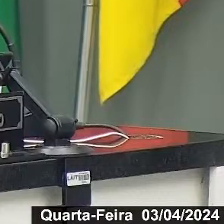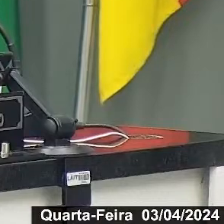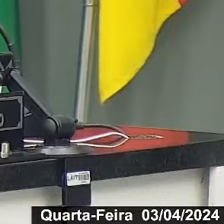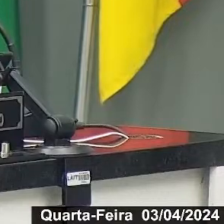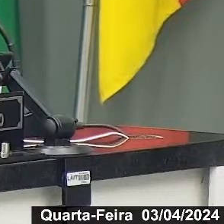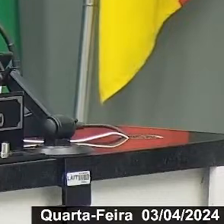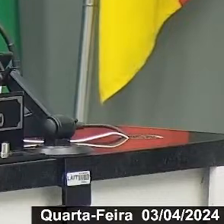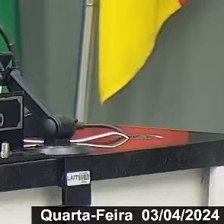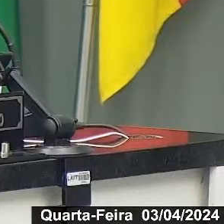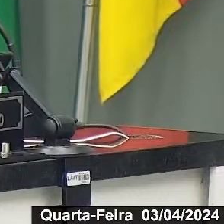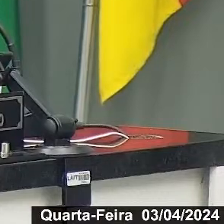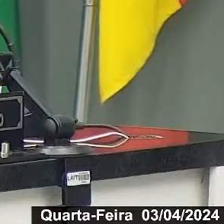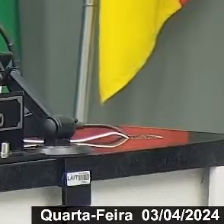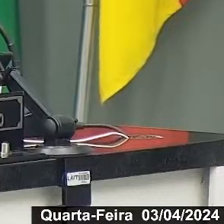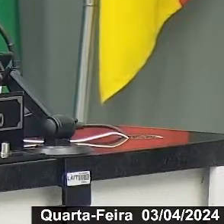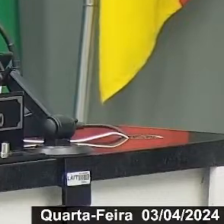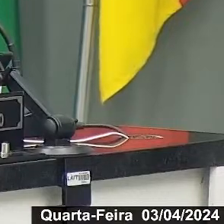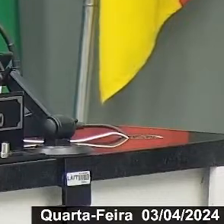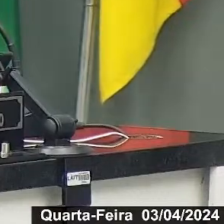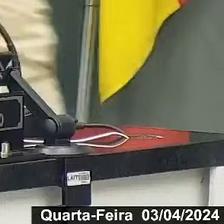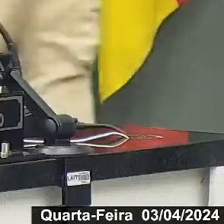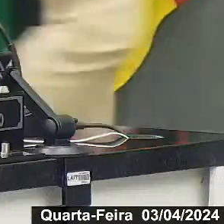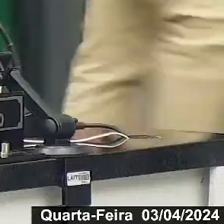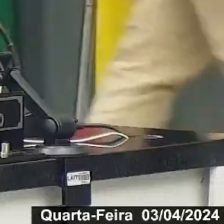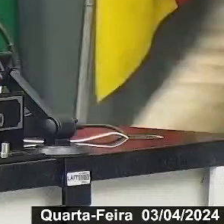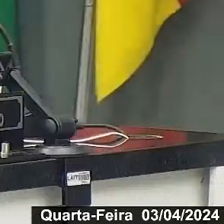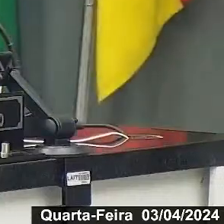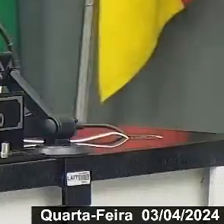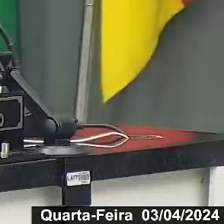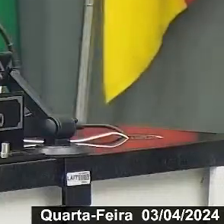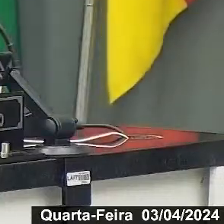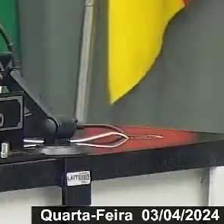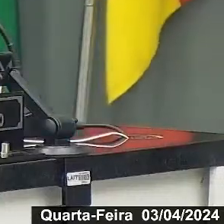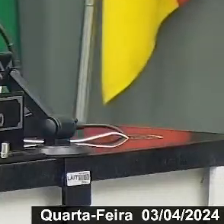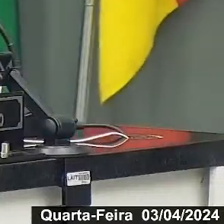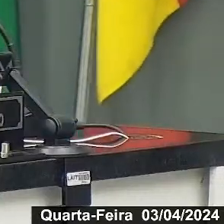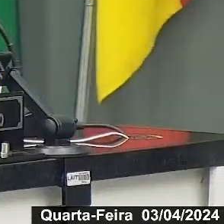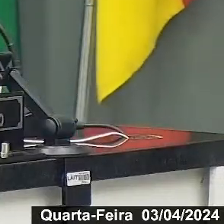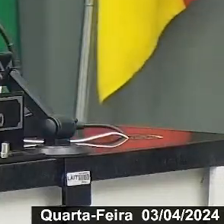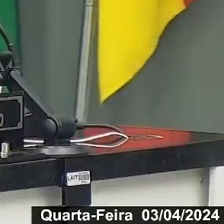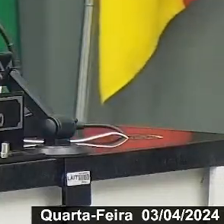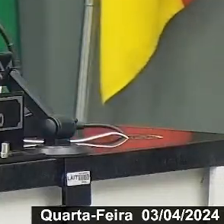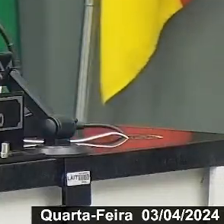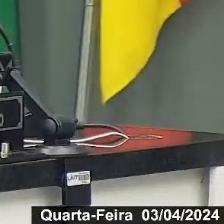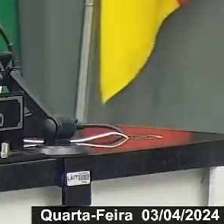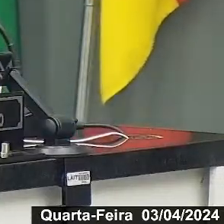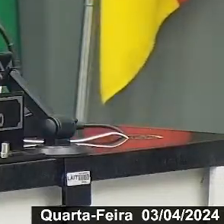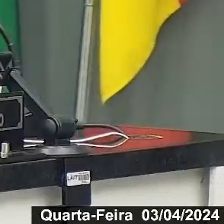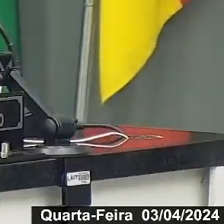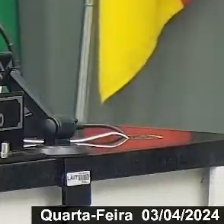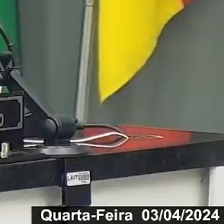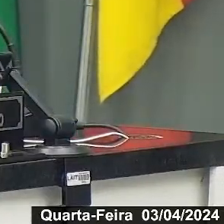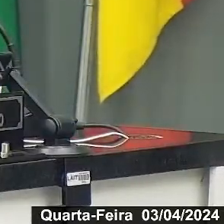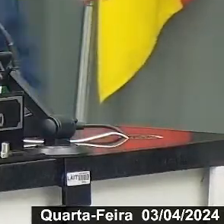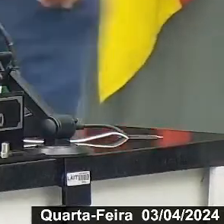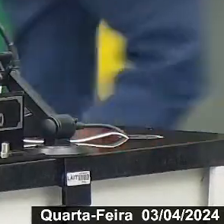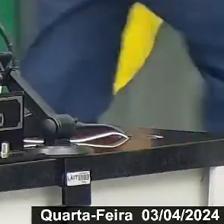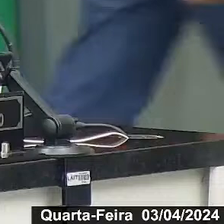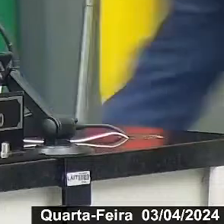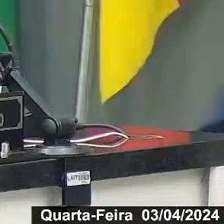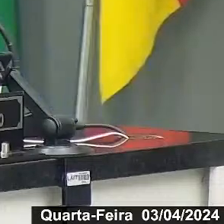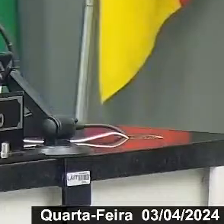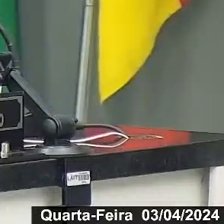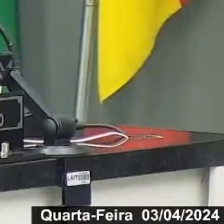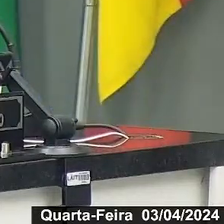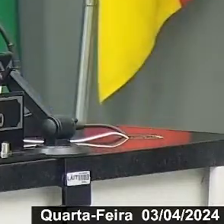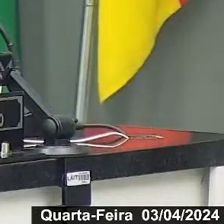senhor e não foi isso que o senhor falou, fique tranquilo. E dizer que se o vereador fala que foi um presente